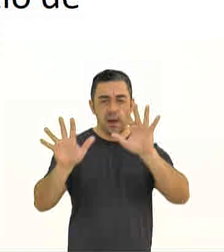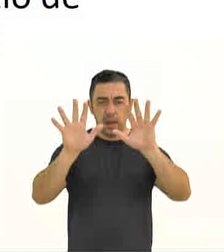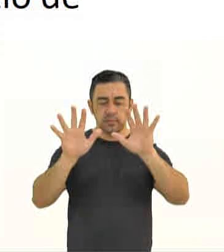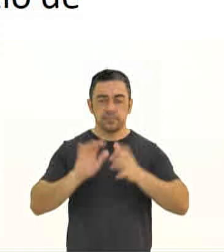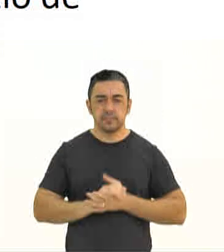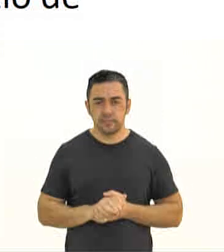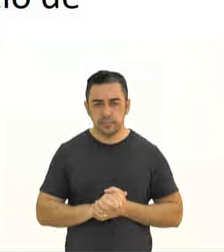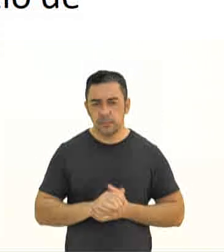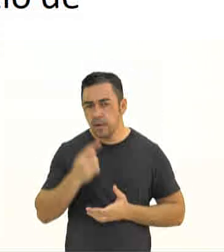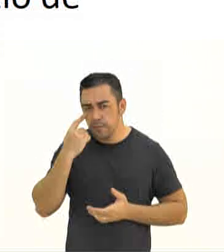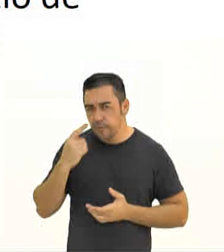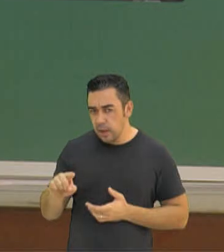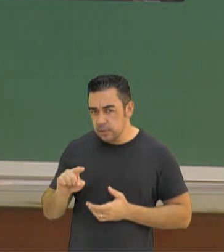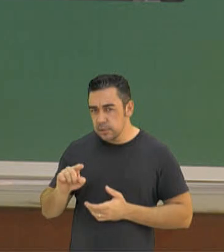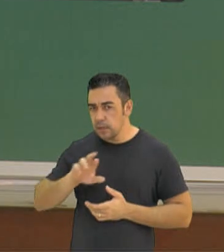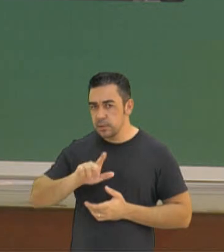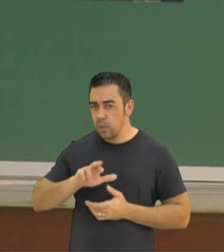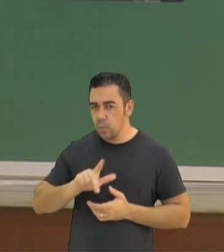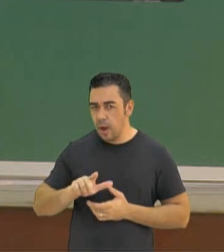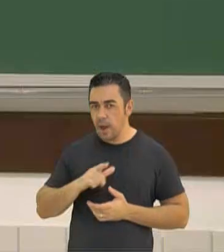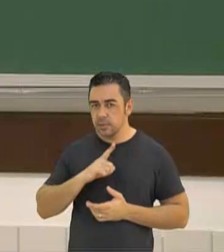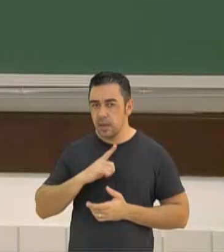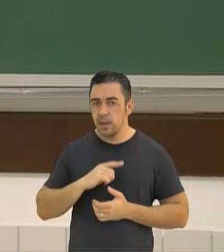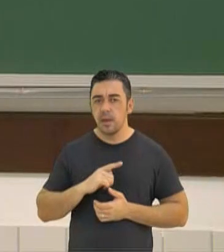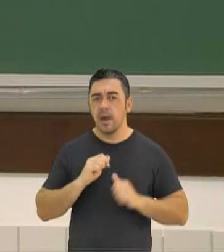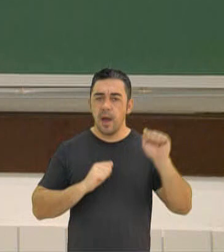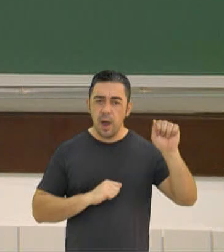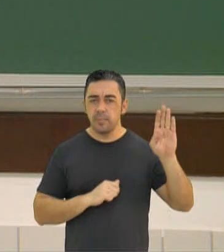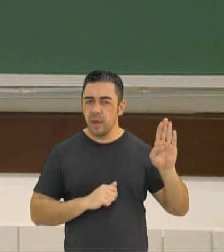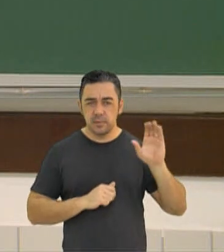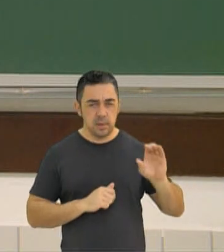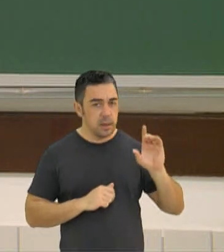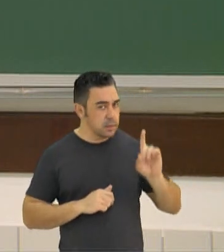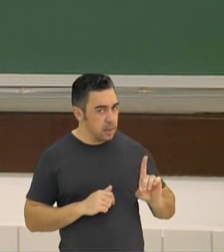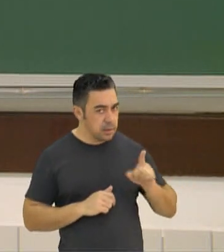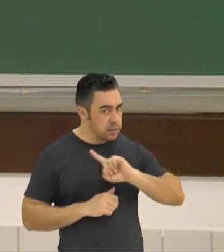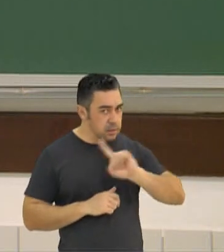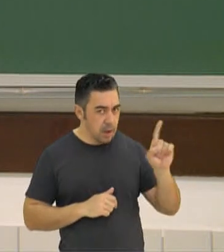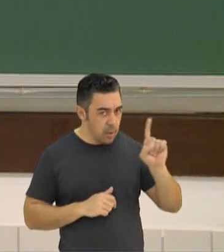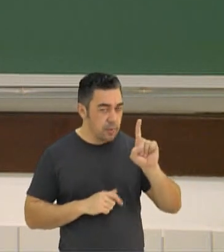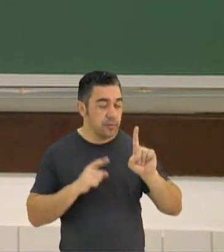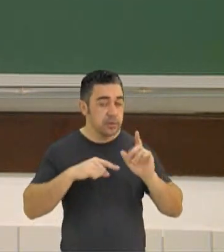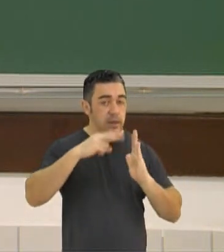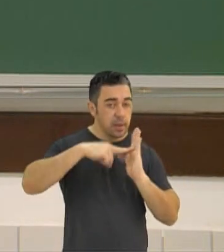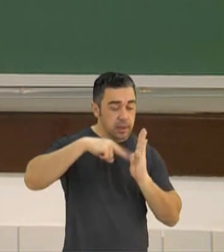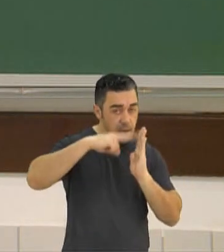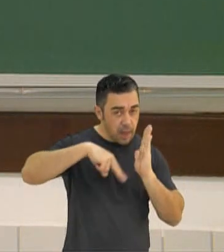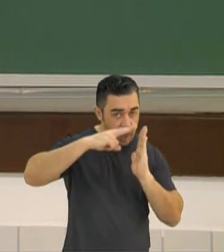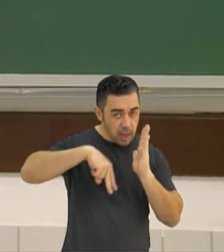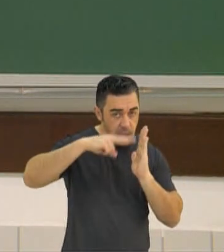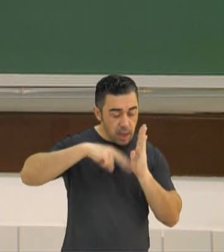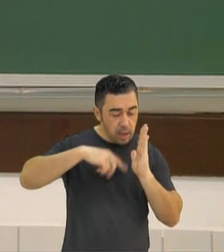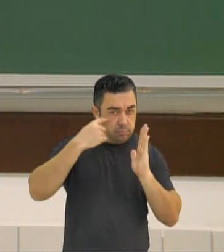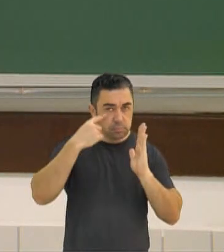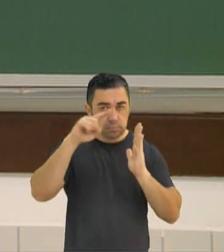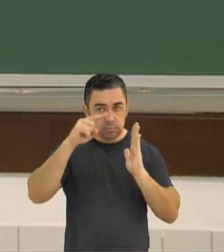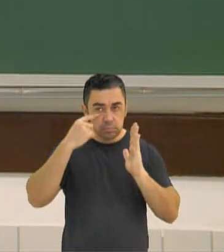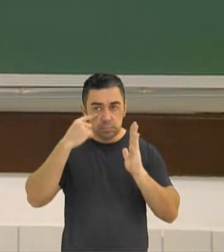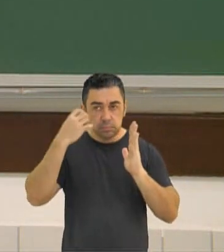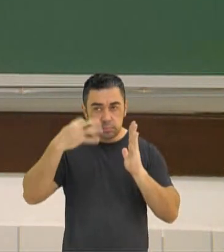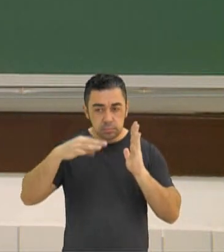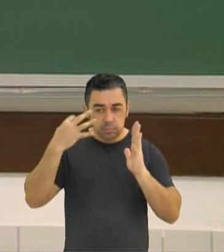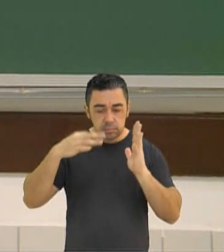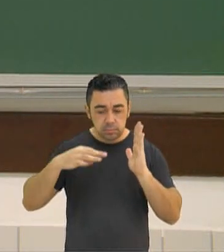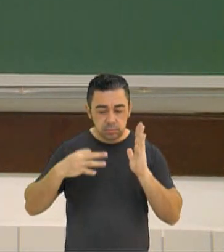estufa. Então vejam que não é alternativas, não é verdadeiro ou falso, então você tem que ler as alternativas e somar